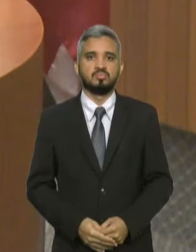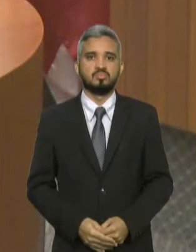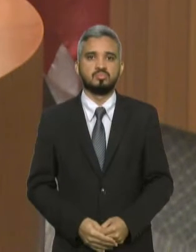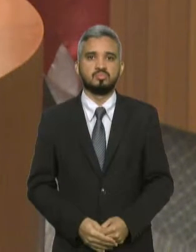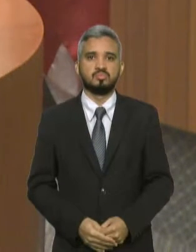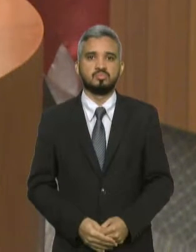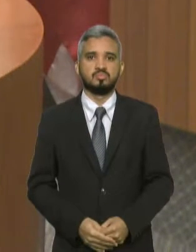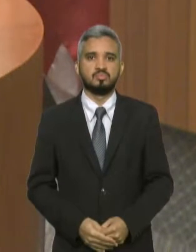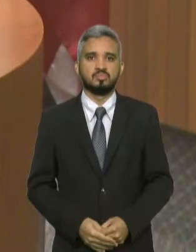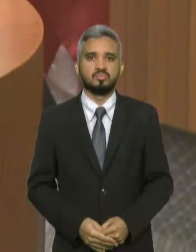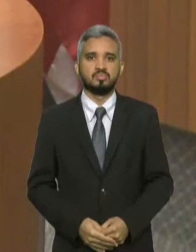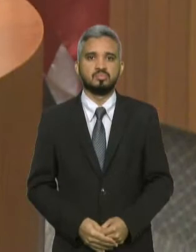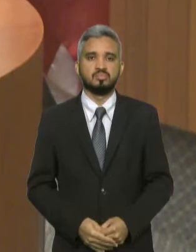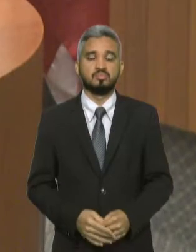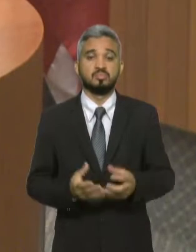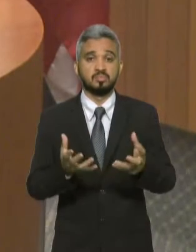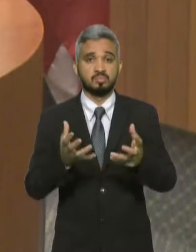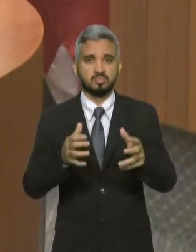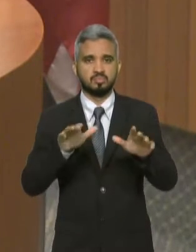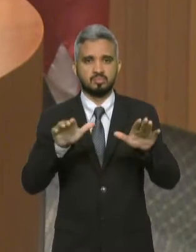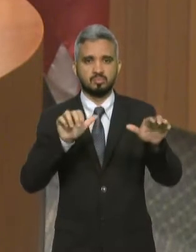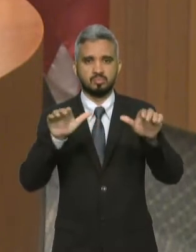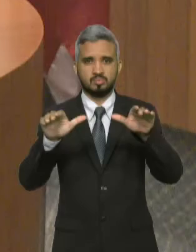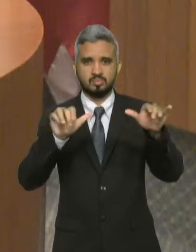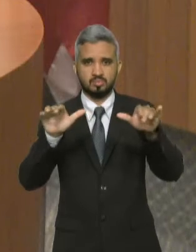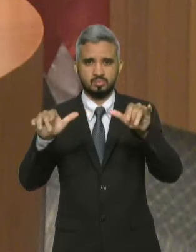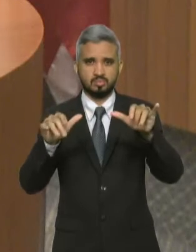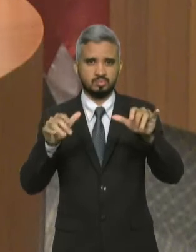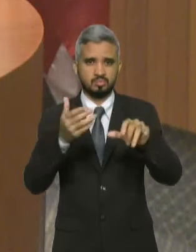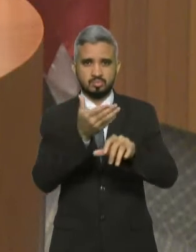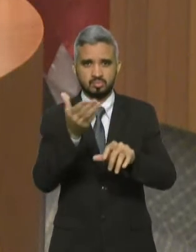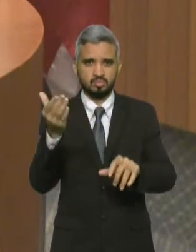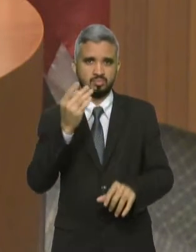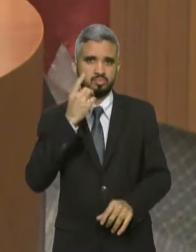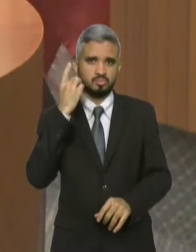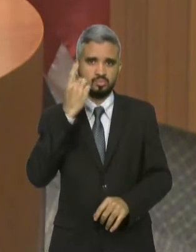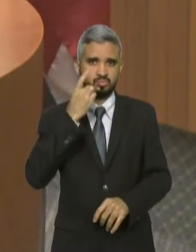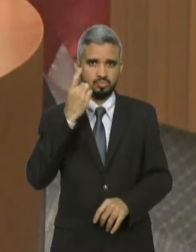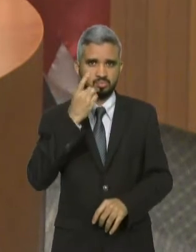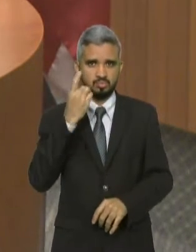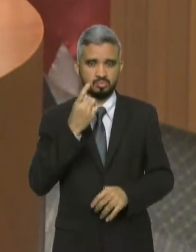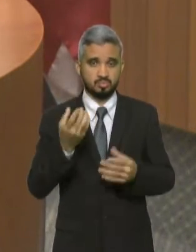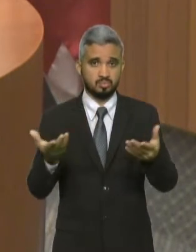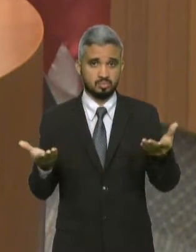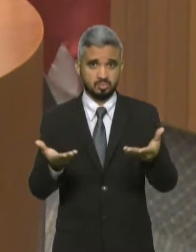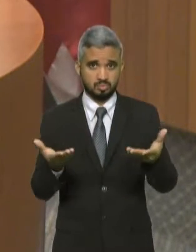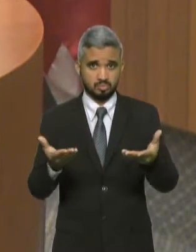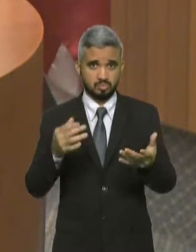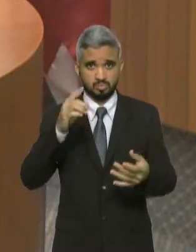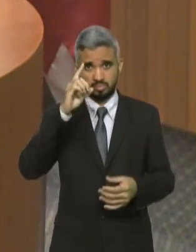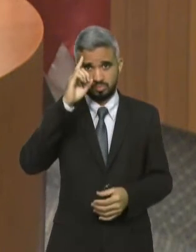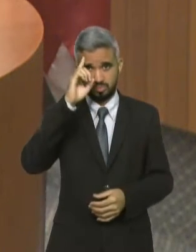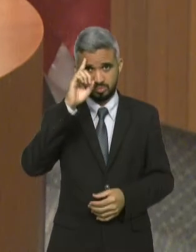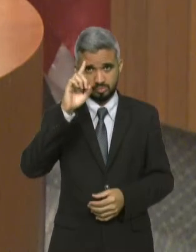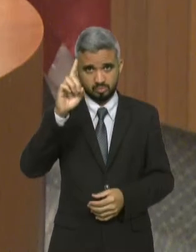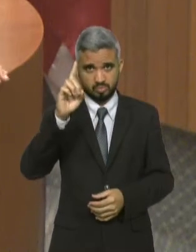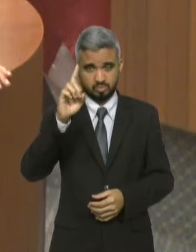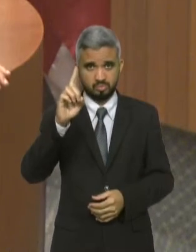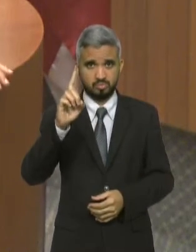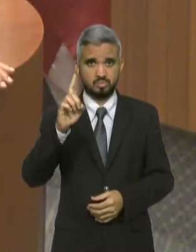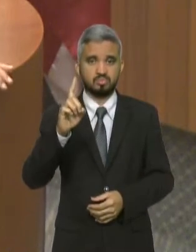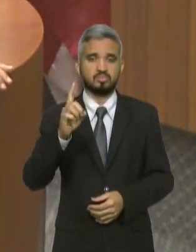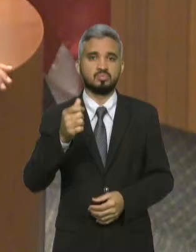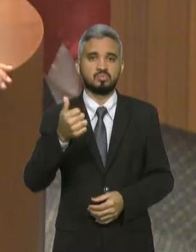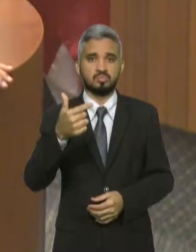conclamar a todos os deputados que nessa data, no dia de hoje, e estou dando entrada de